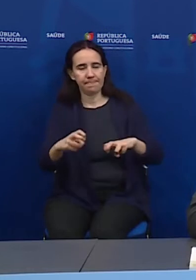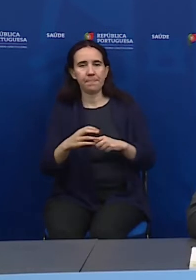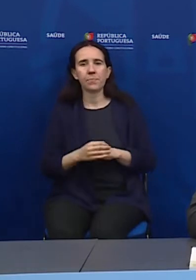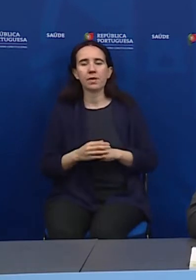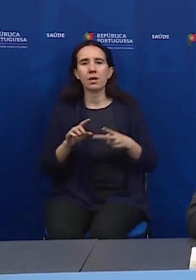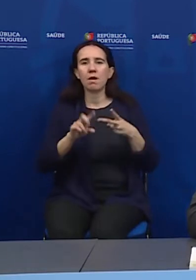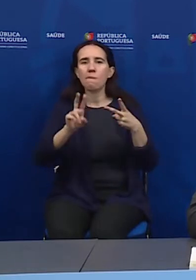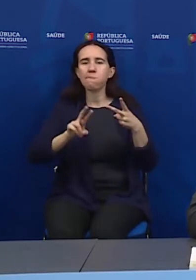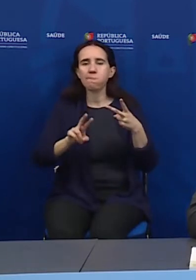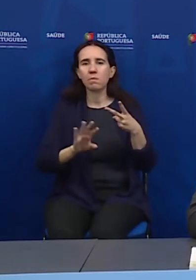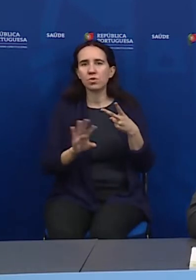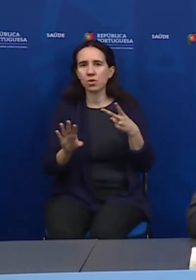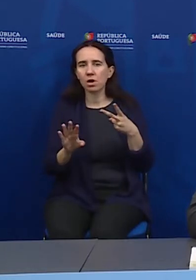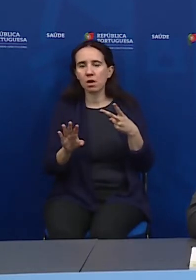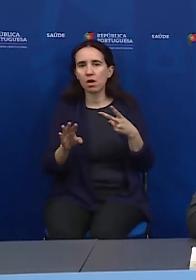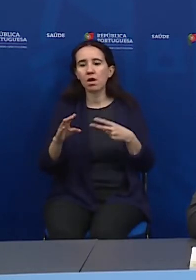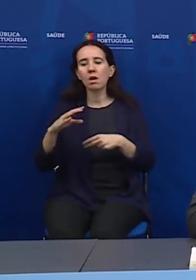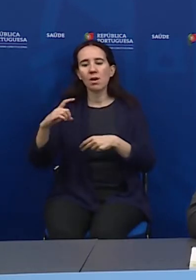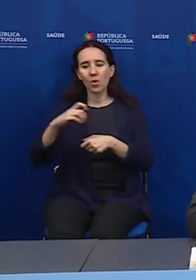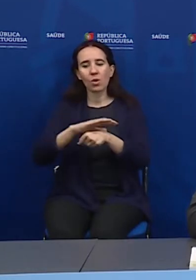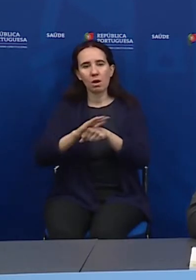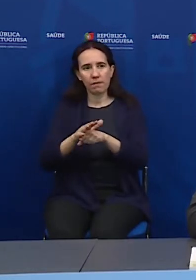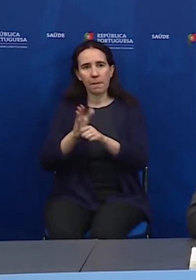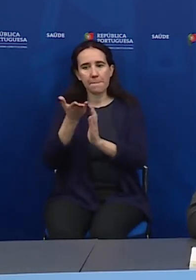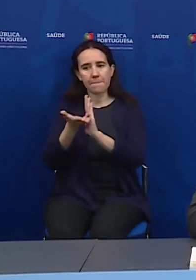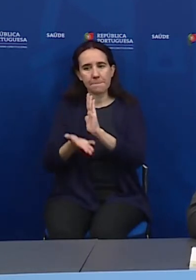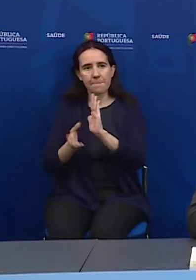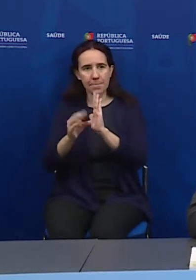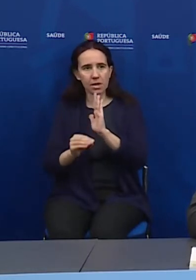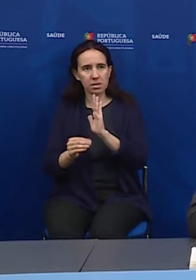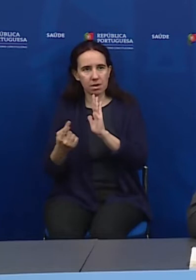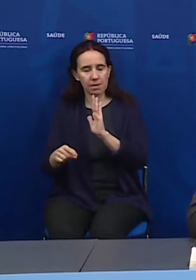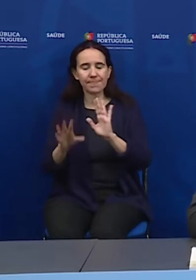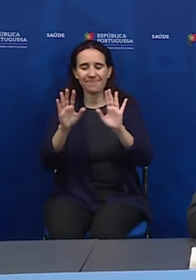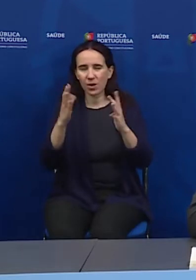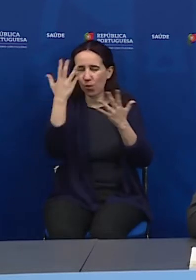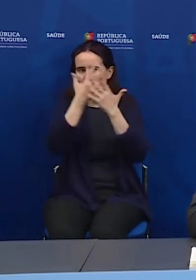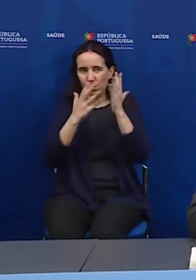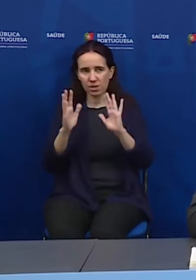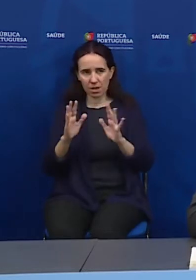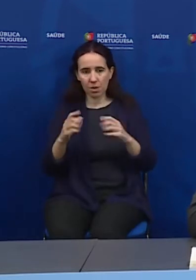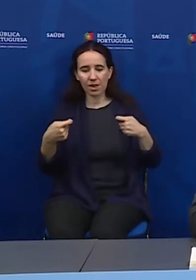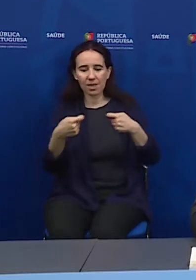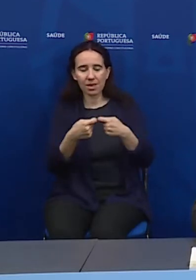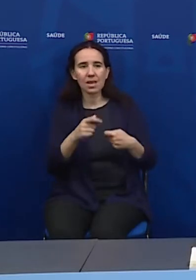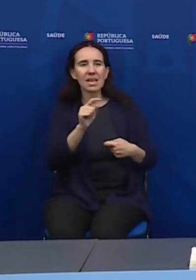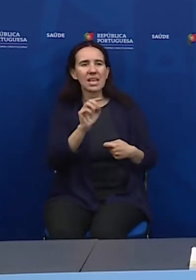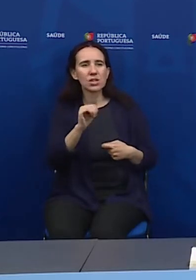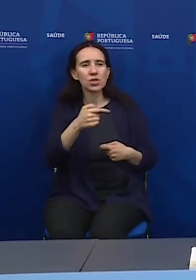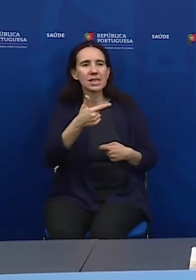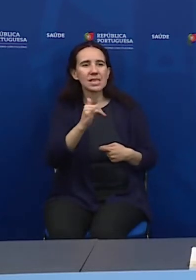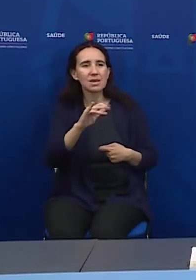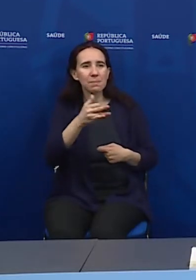existem mais coronavírus. Agora, não podemos é confundir estirpe, que foi o termo que